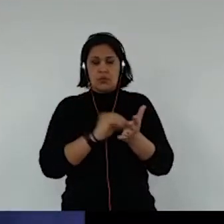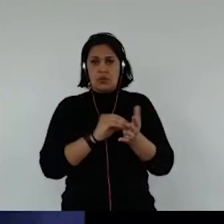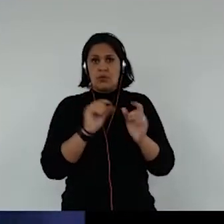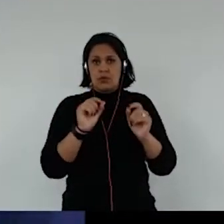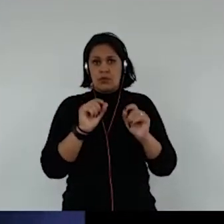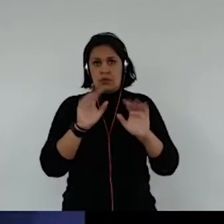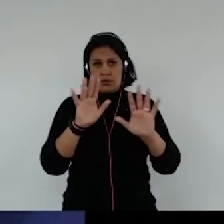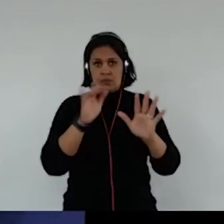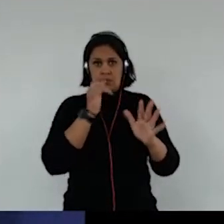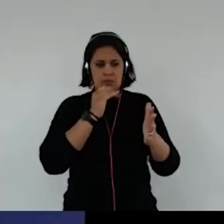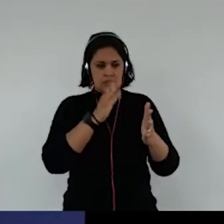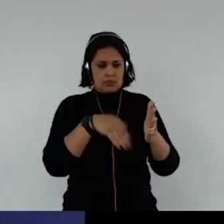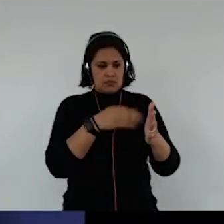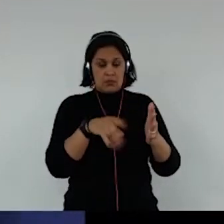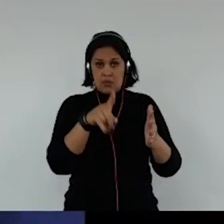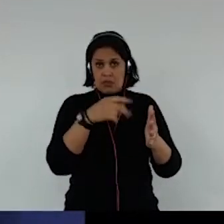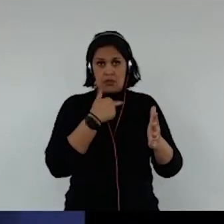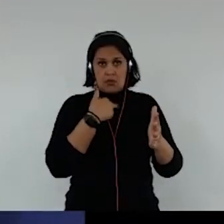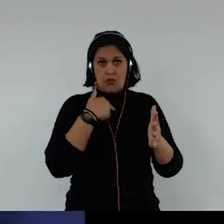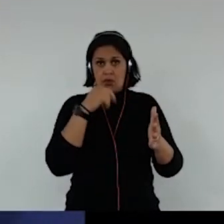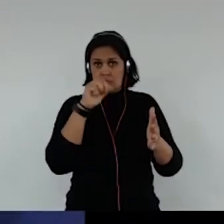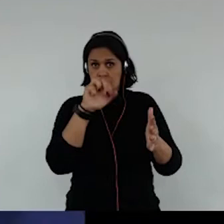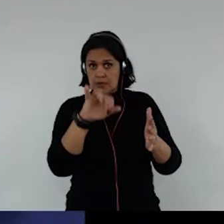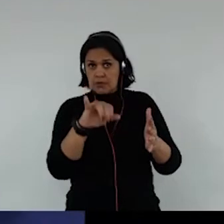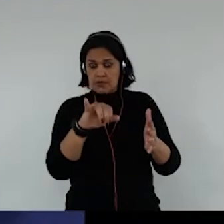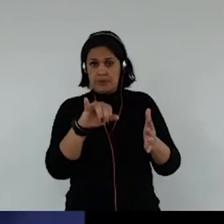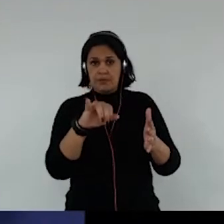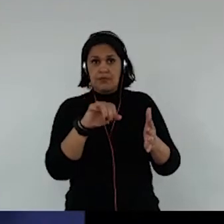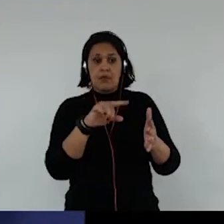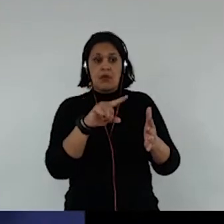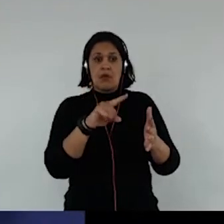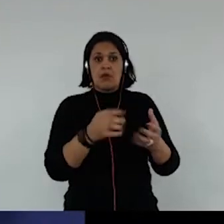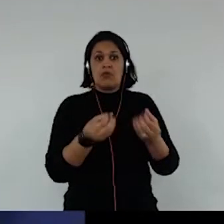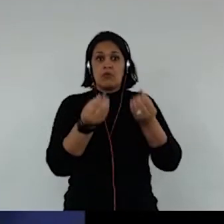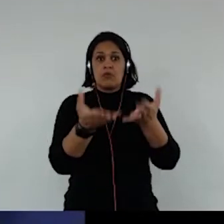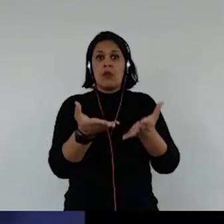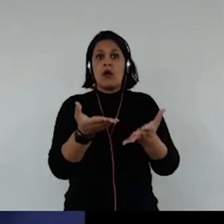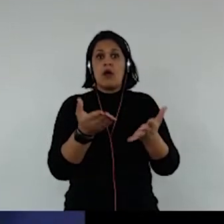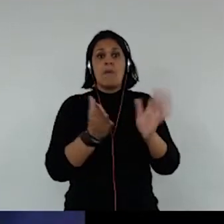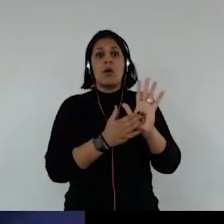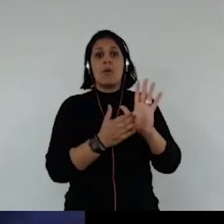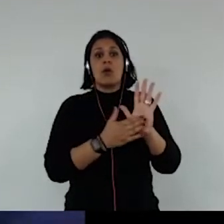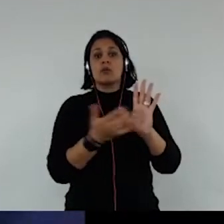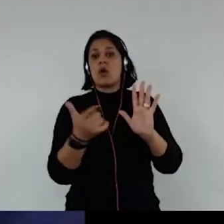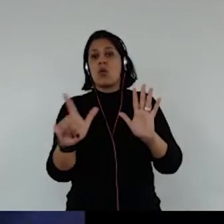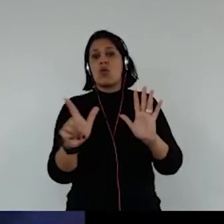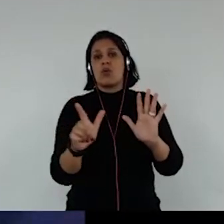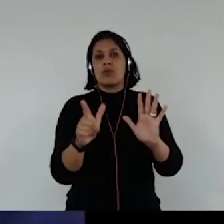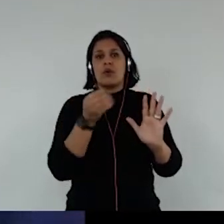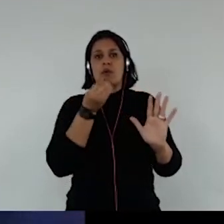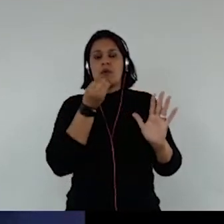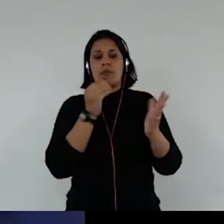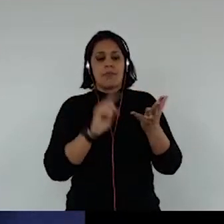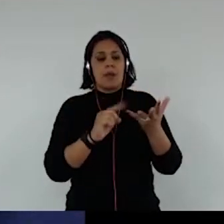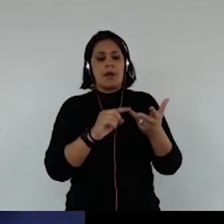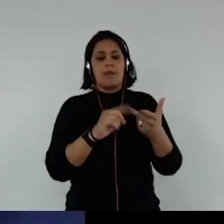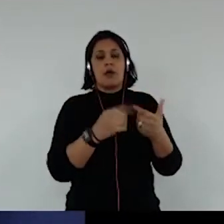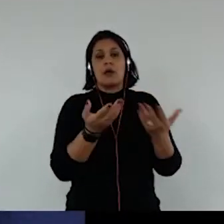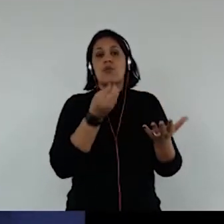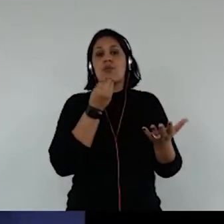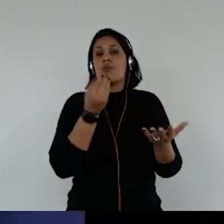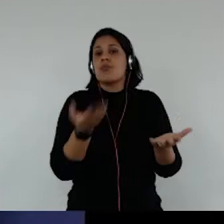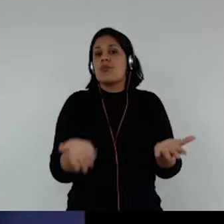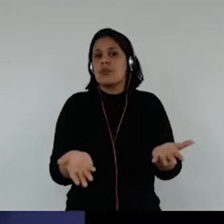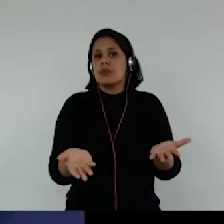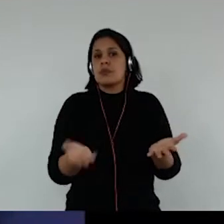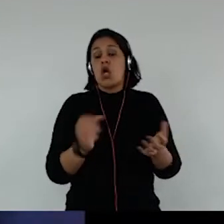nulidade do negócio se for oferecido suplemento suficiente ou se a parte favorecida com